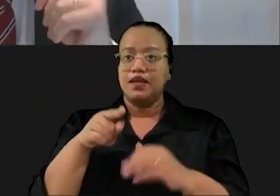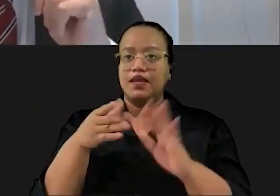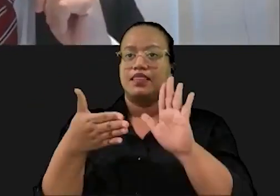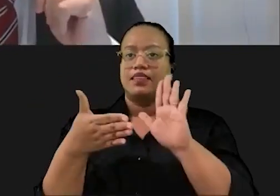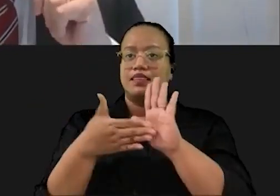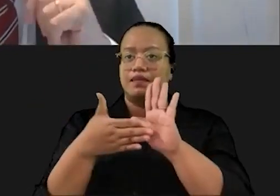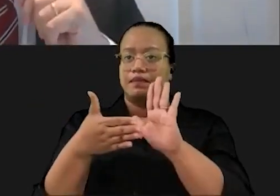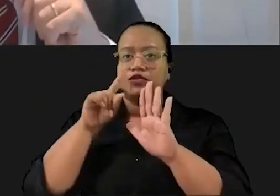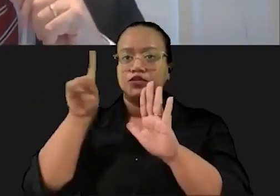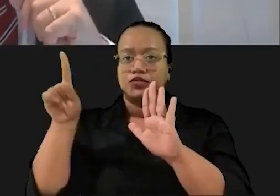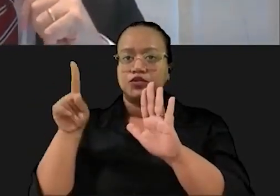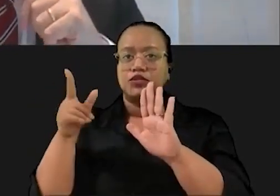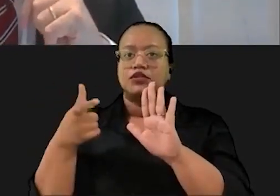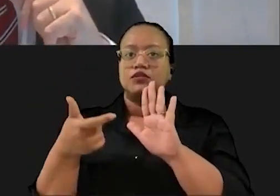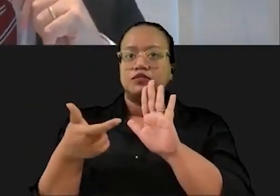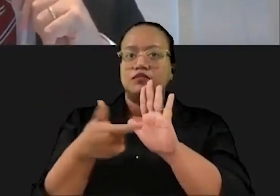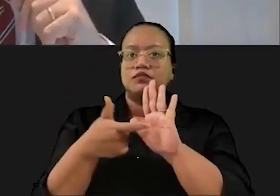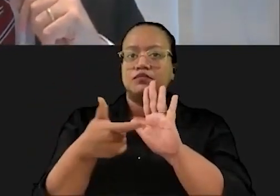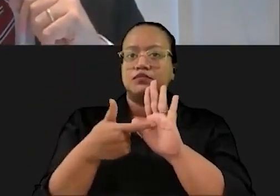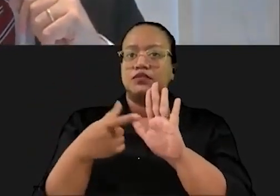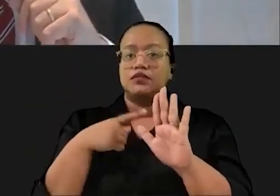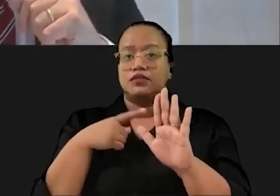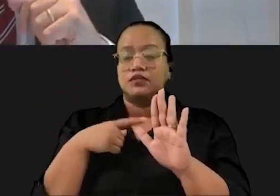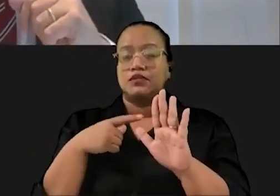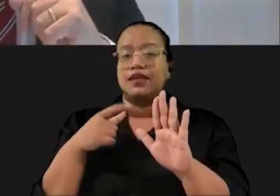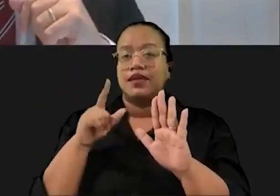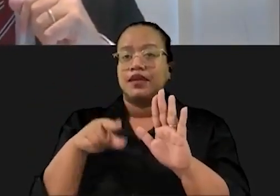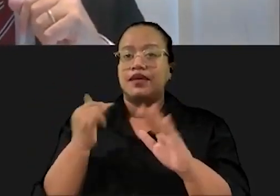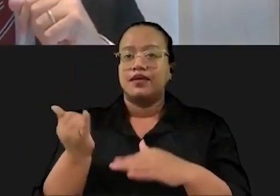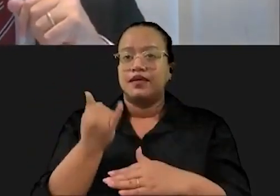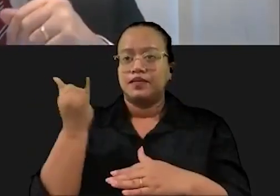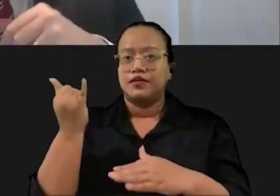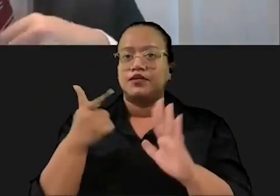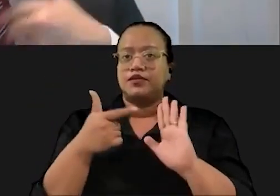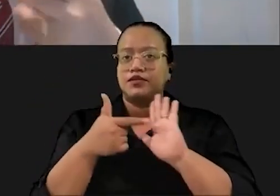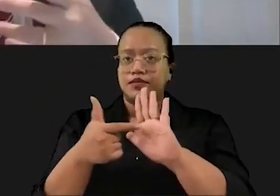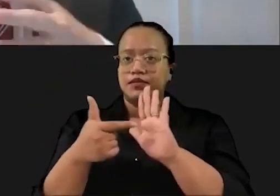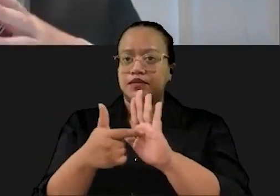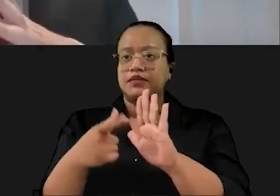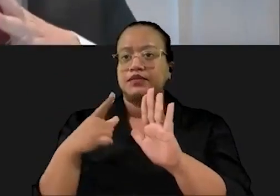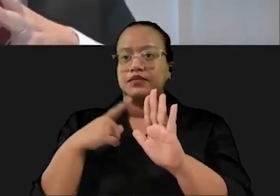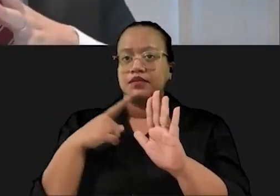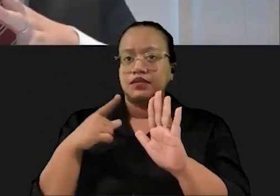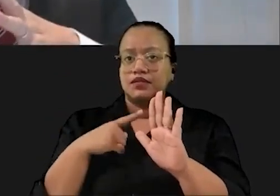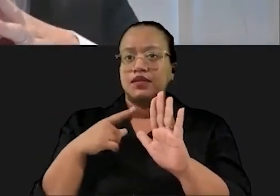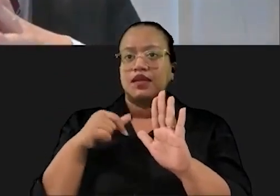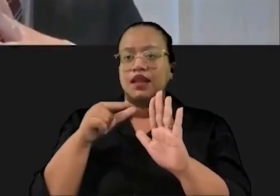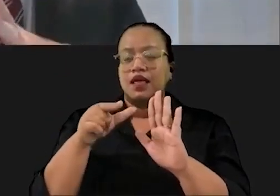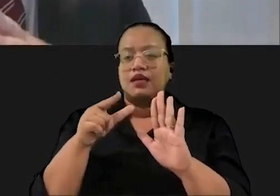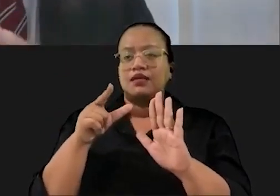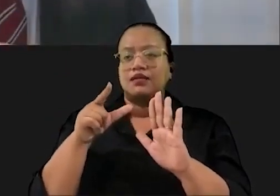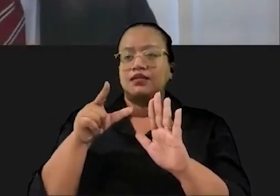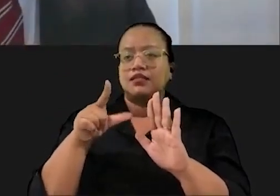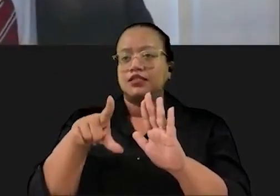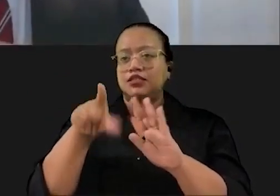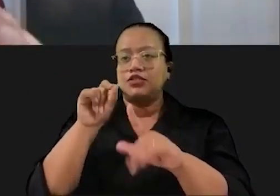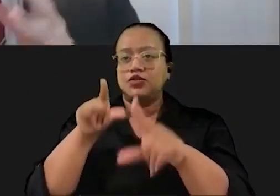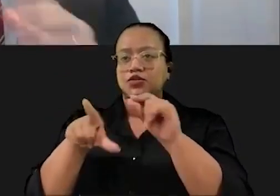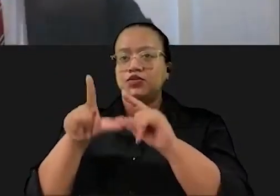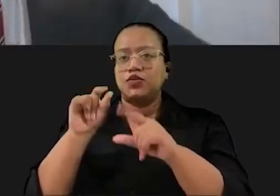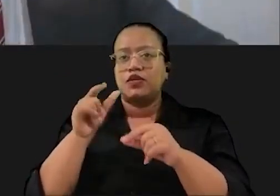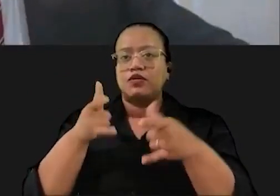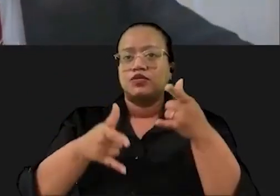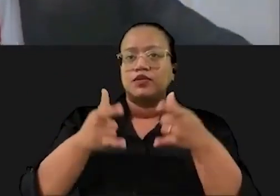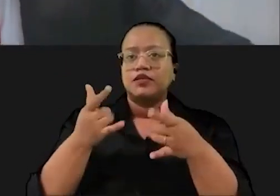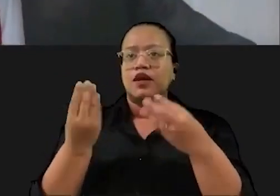algo para apresentar, né, em termos de designação automatizada, o que para a gente gera uma imensa alegria, um